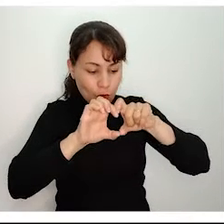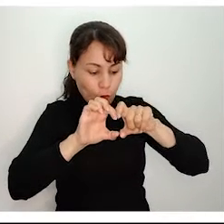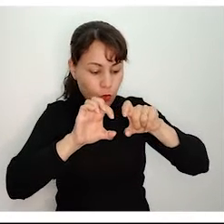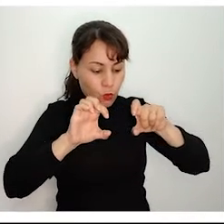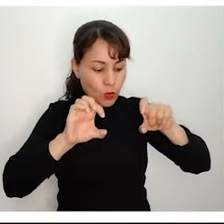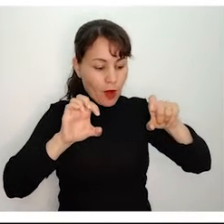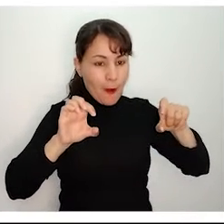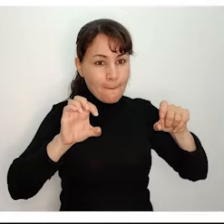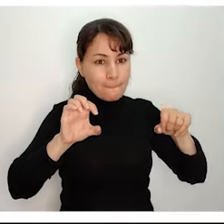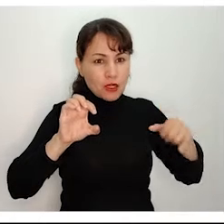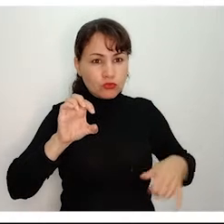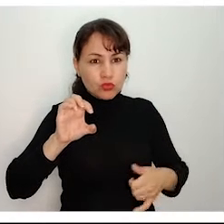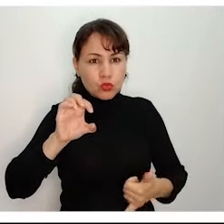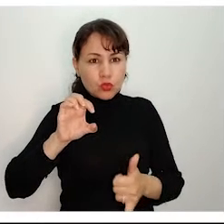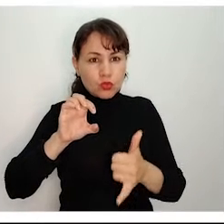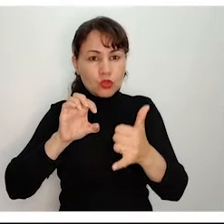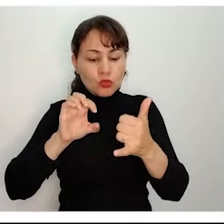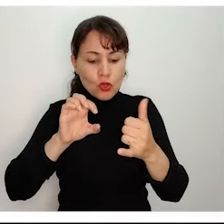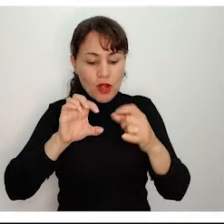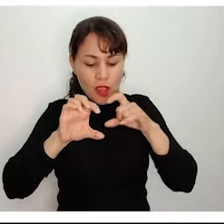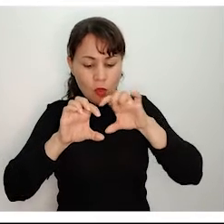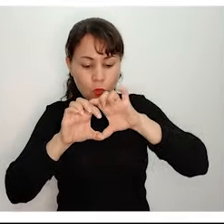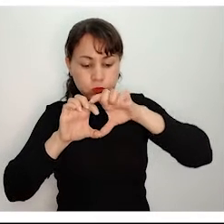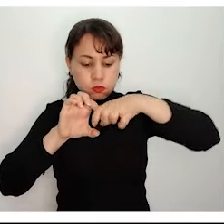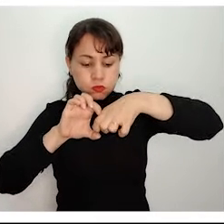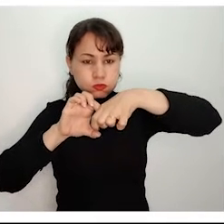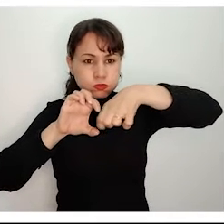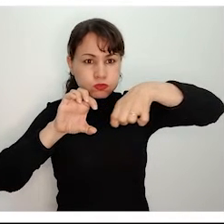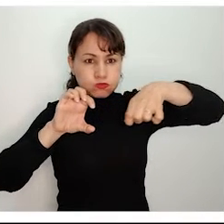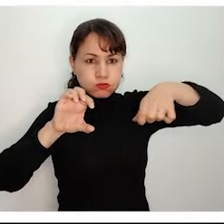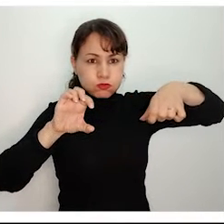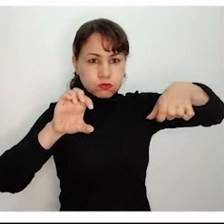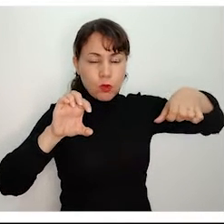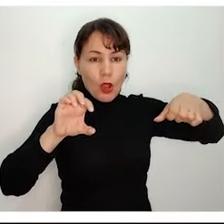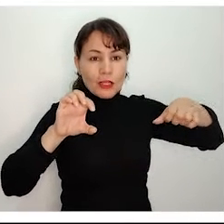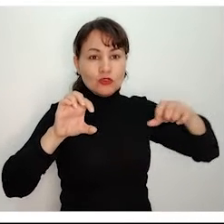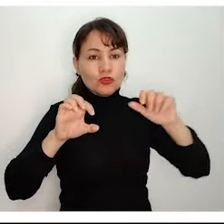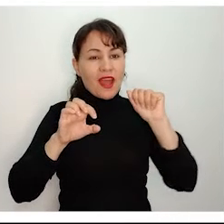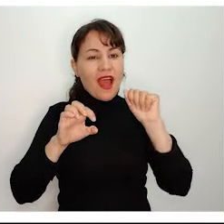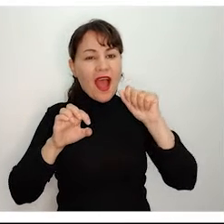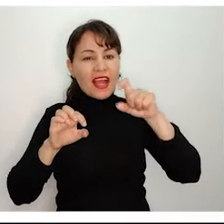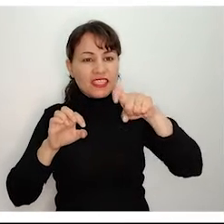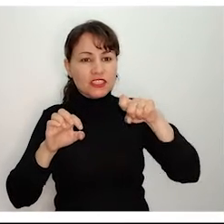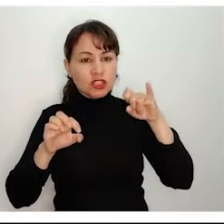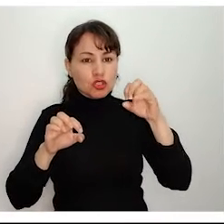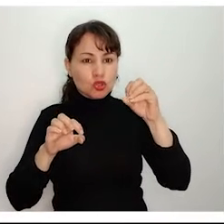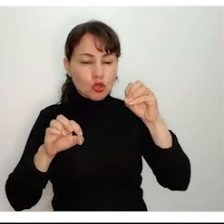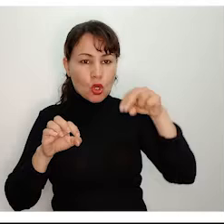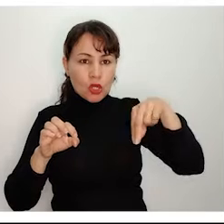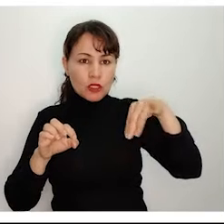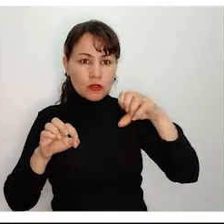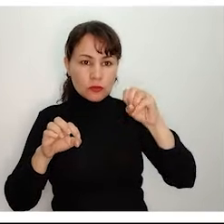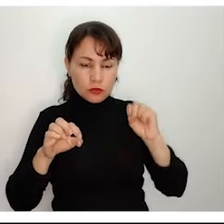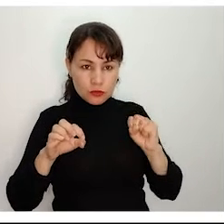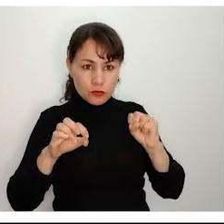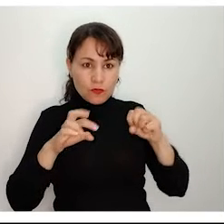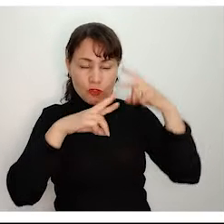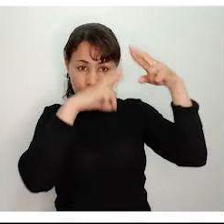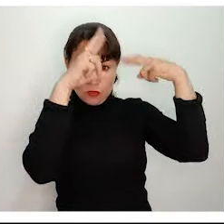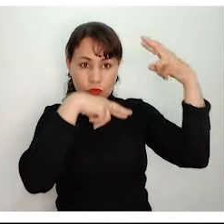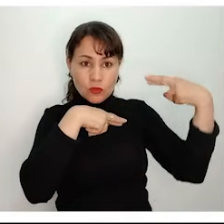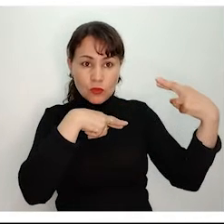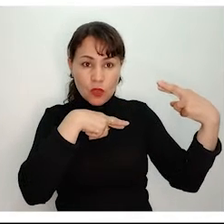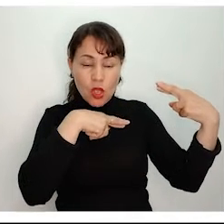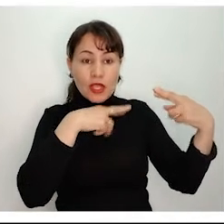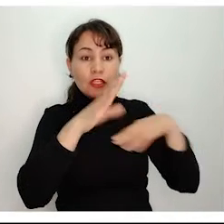que é uma capa de gordura protetora que vai sendo colocada ao redor nos axônios de cada um dos